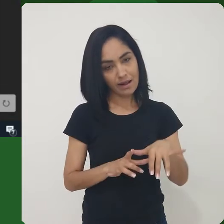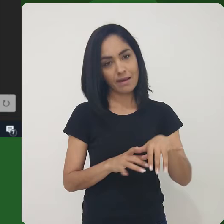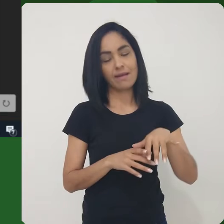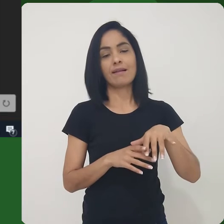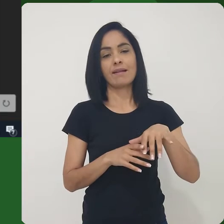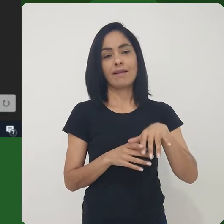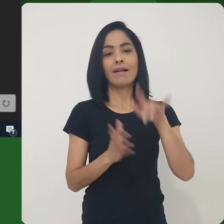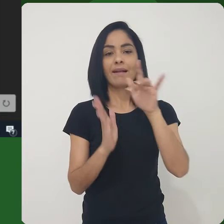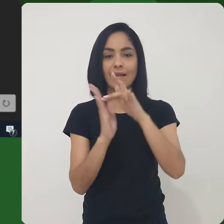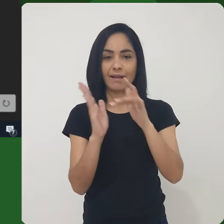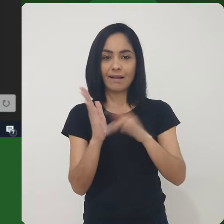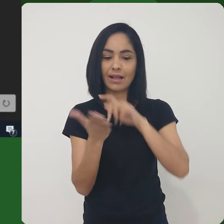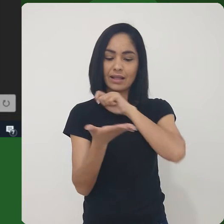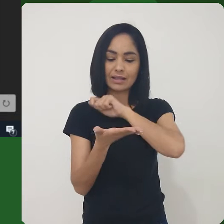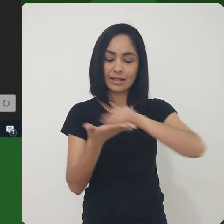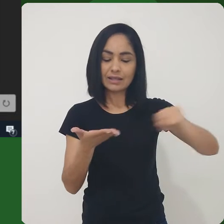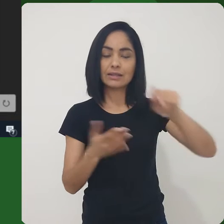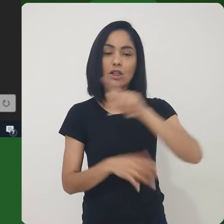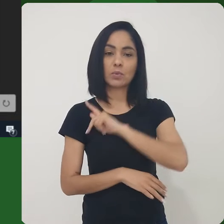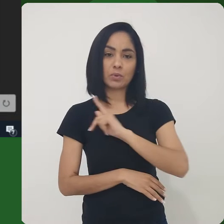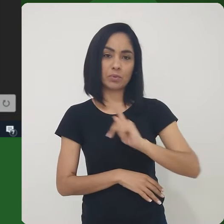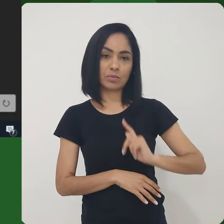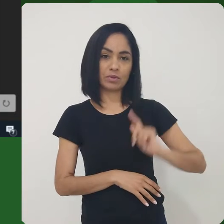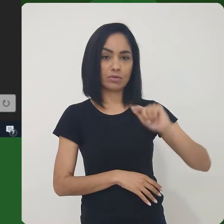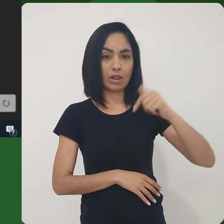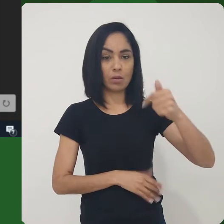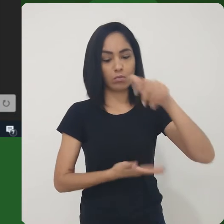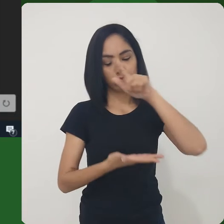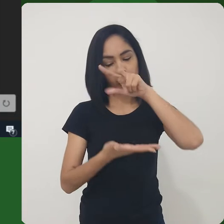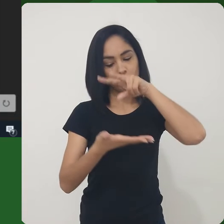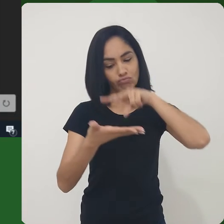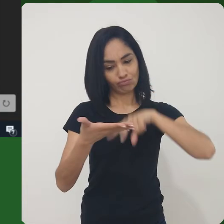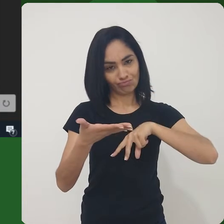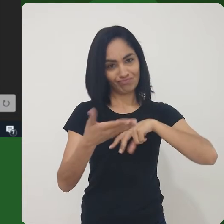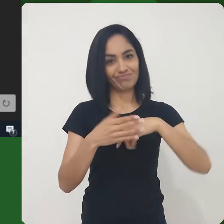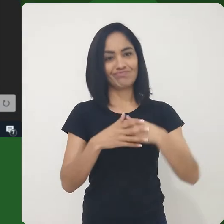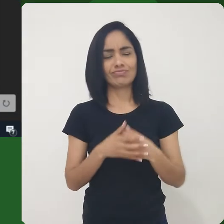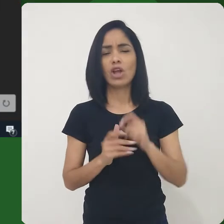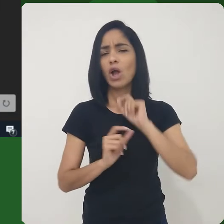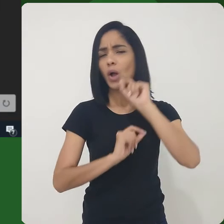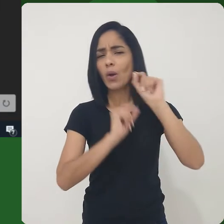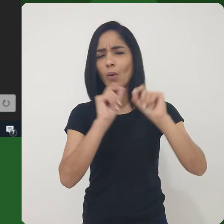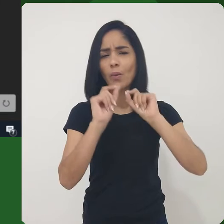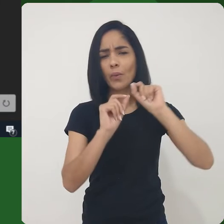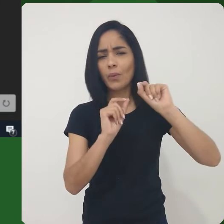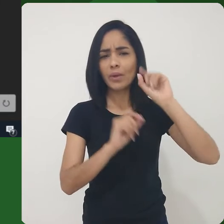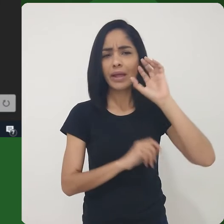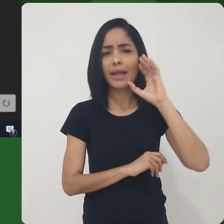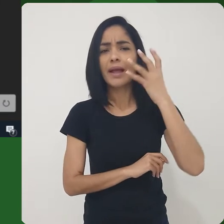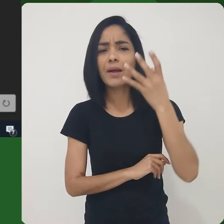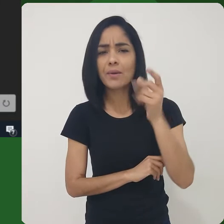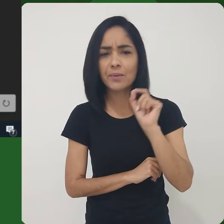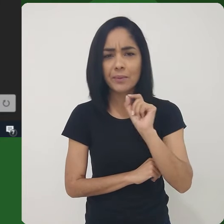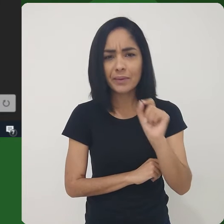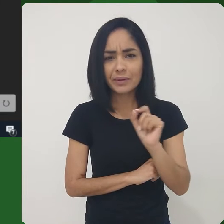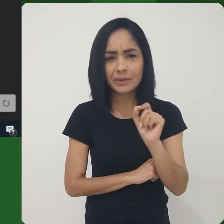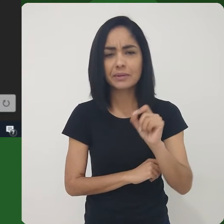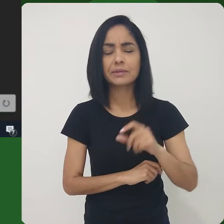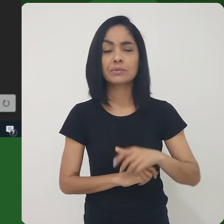que subscrevo e vai assinada pelo senhor presidente depois de lida, né? O que